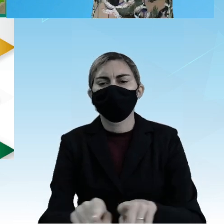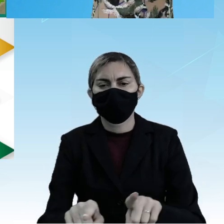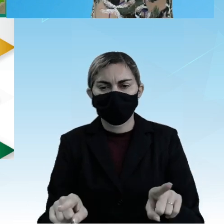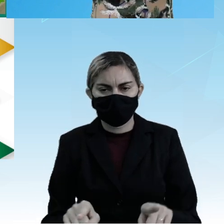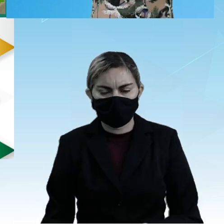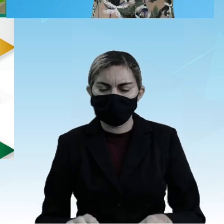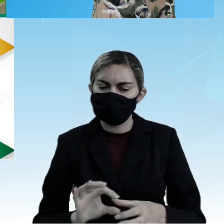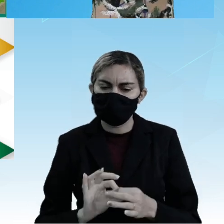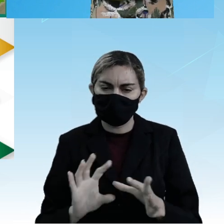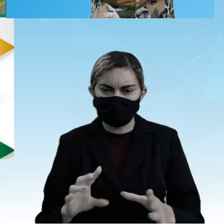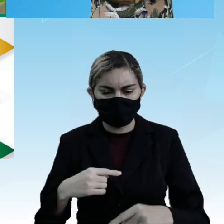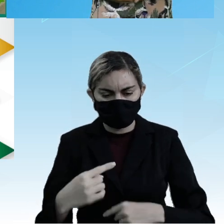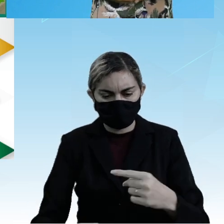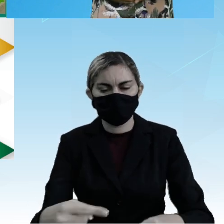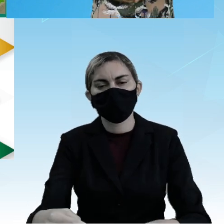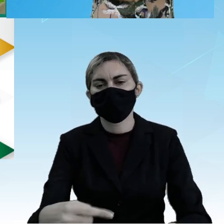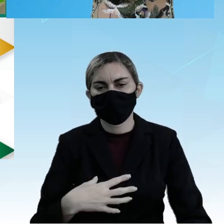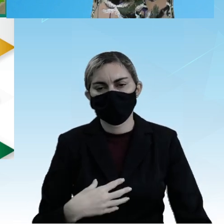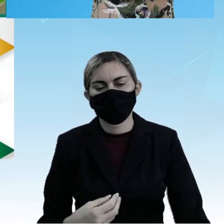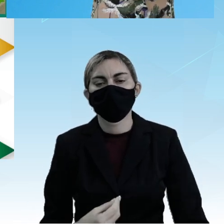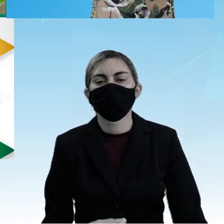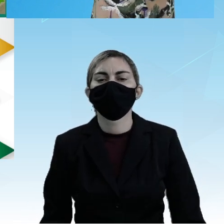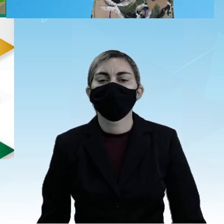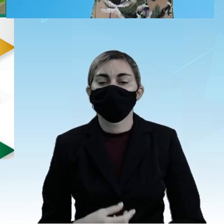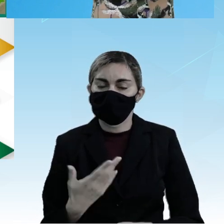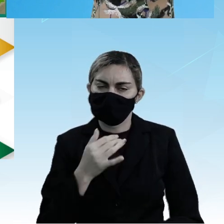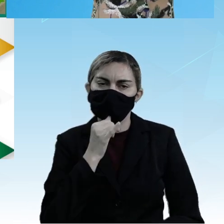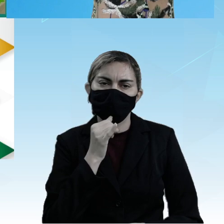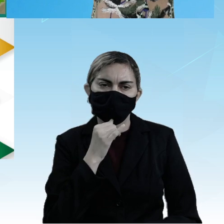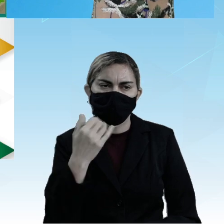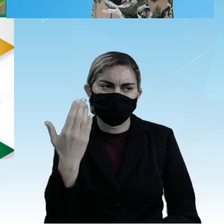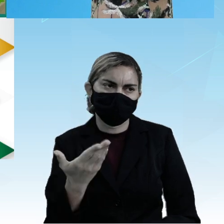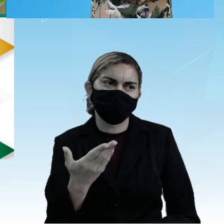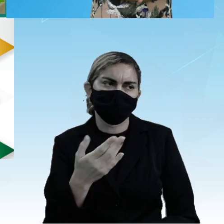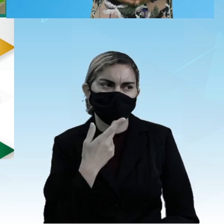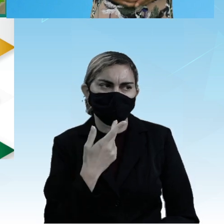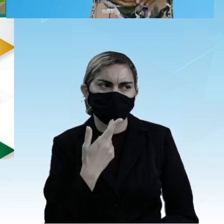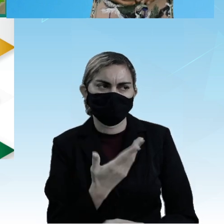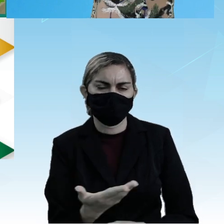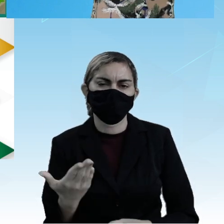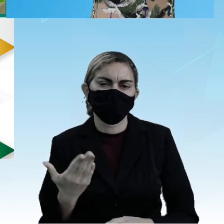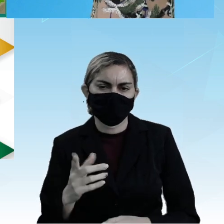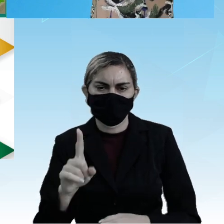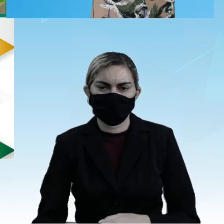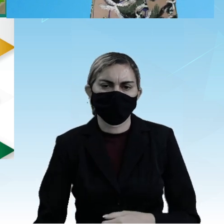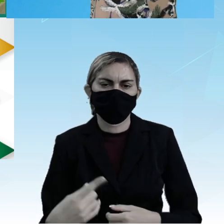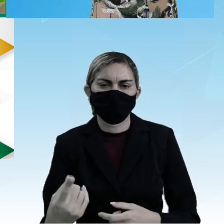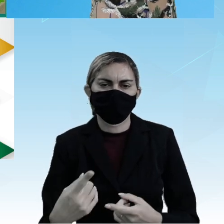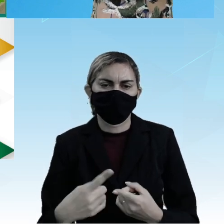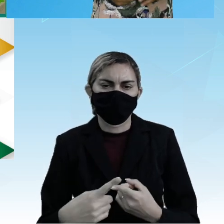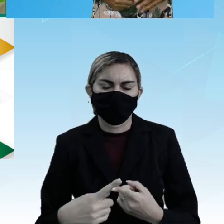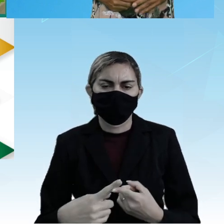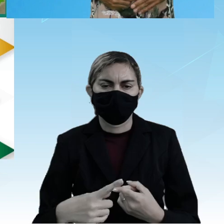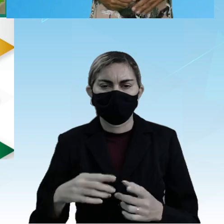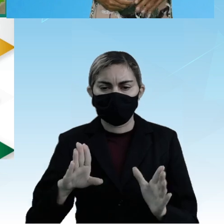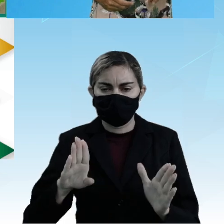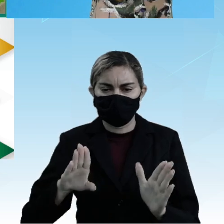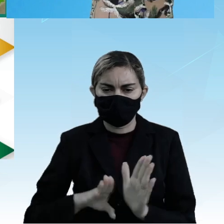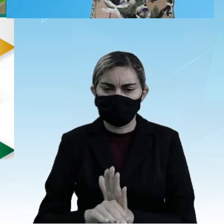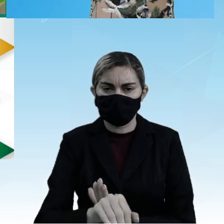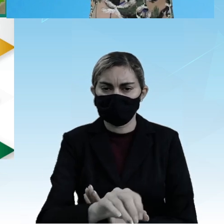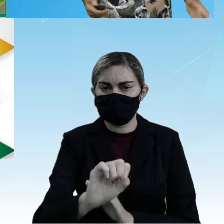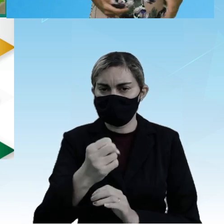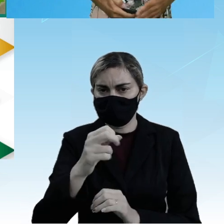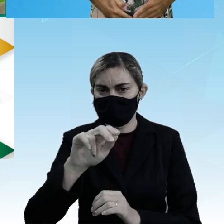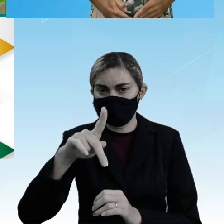também deixar descendentes. Um exemplo que eu posso dizer para vocês são as superbactérias, que é um